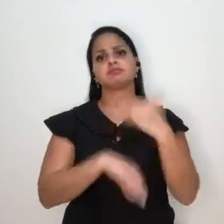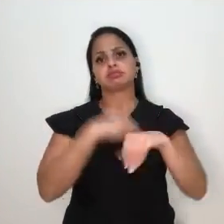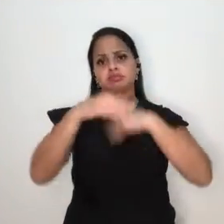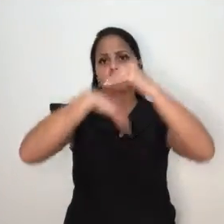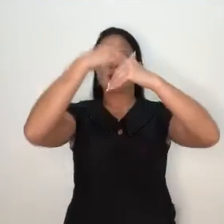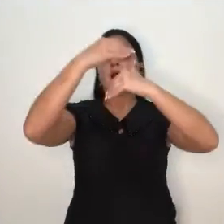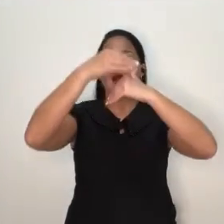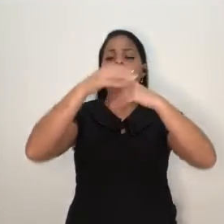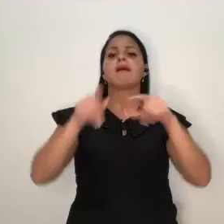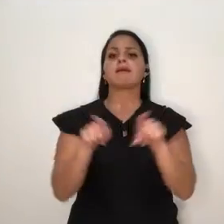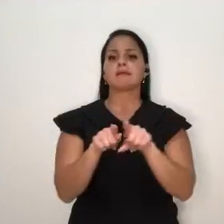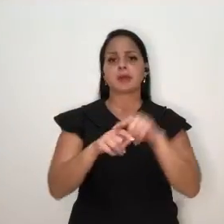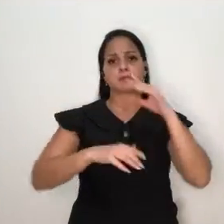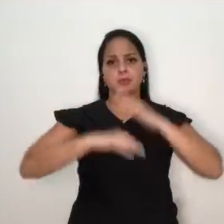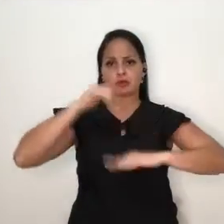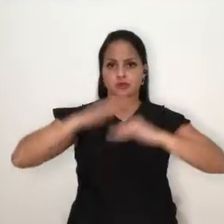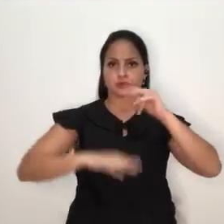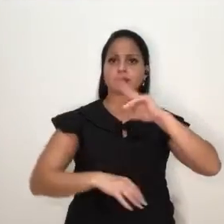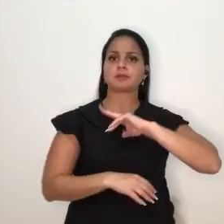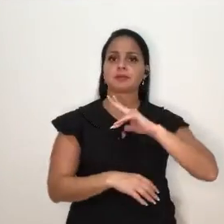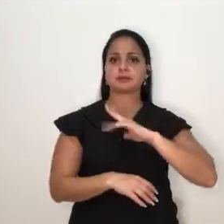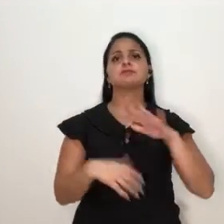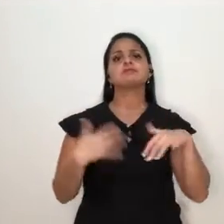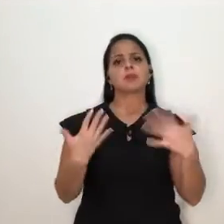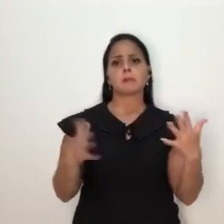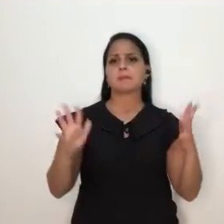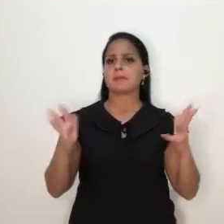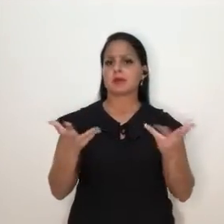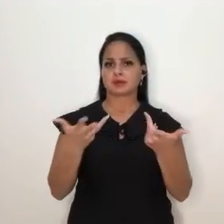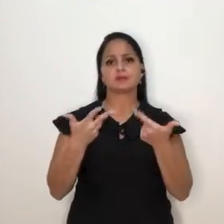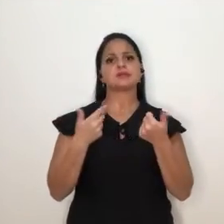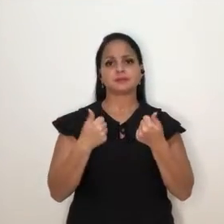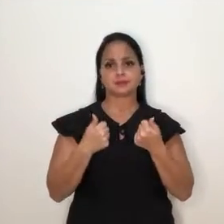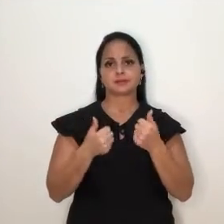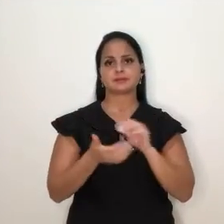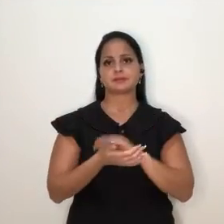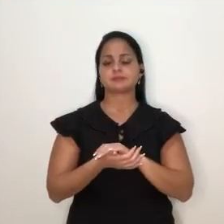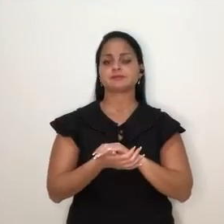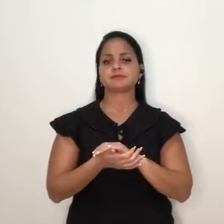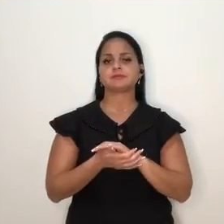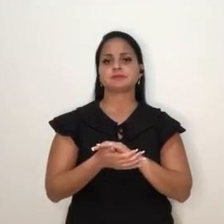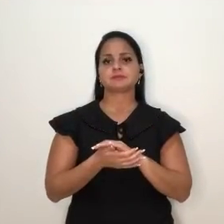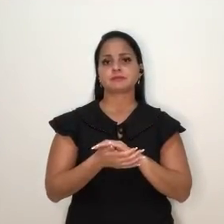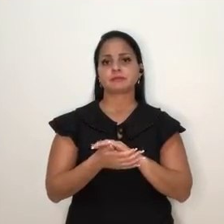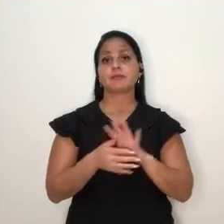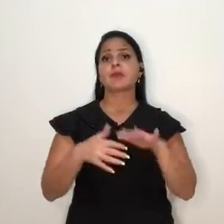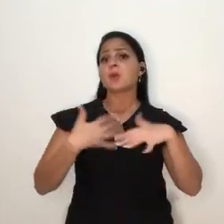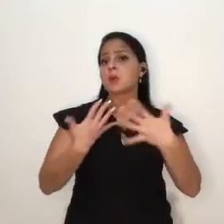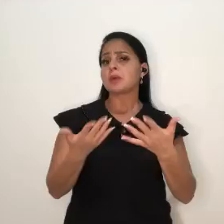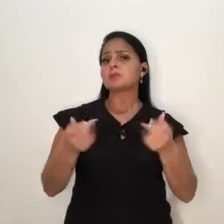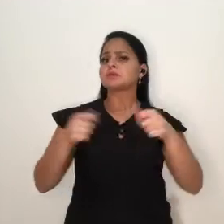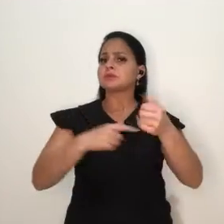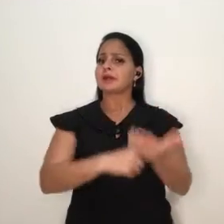pena. Quais foram as principais contribuições do programa para a minha formação? Bom,